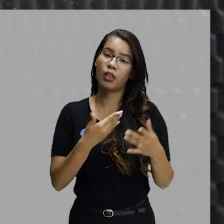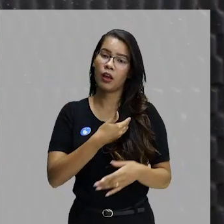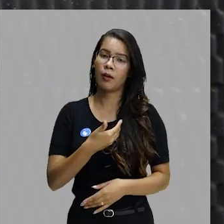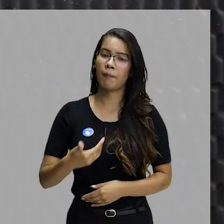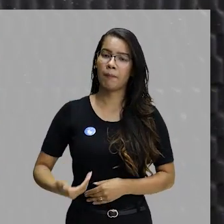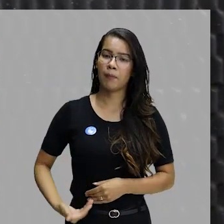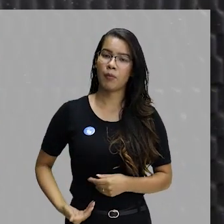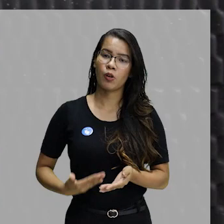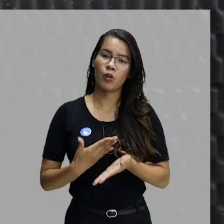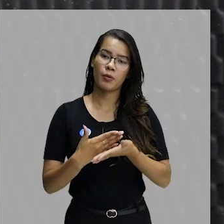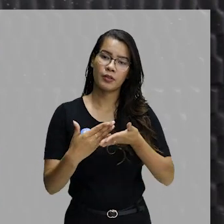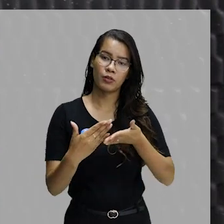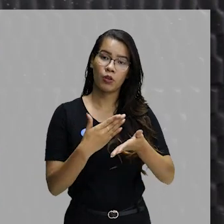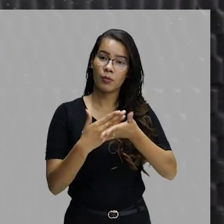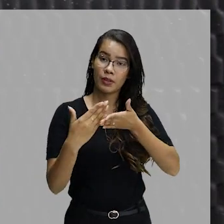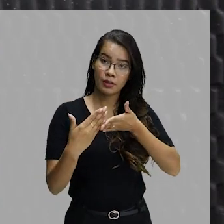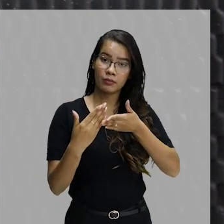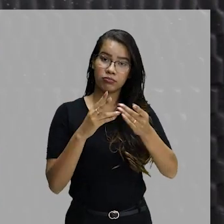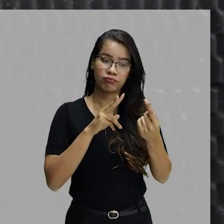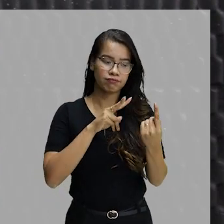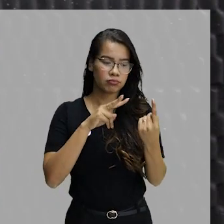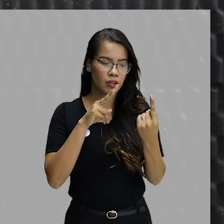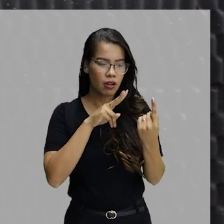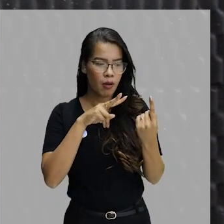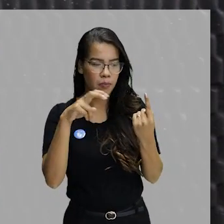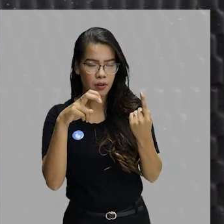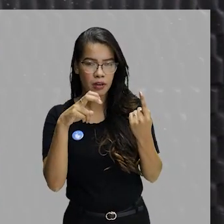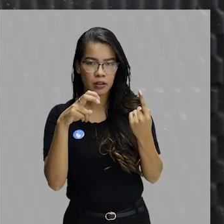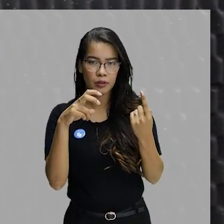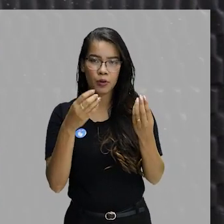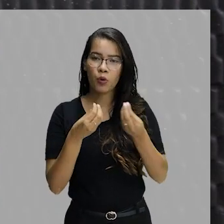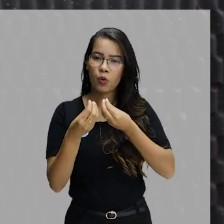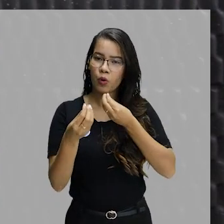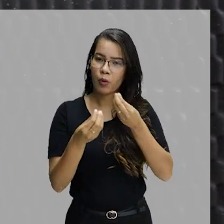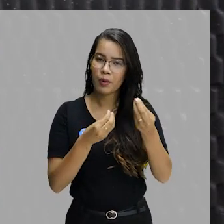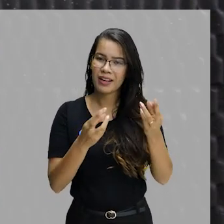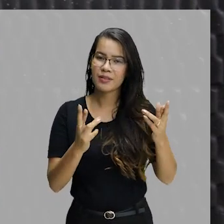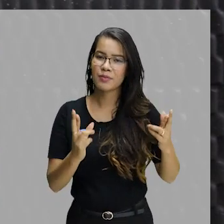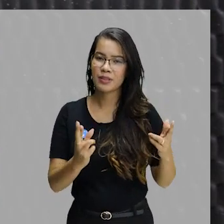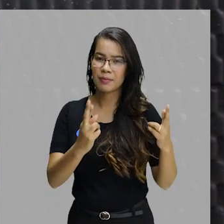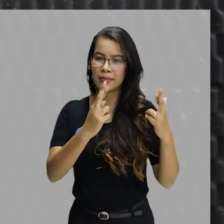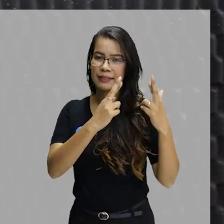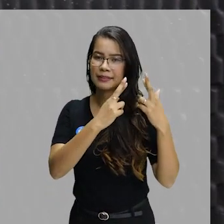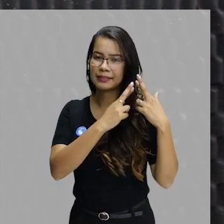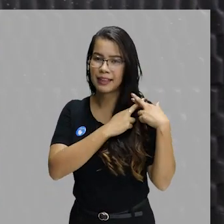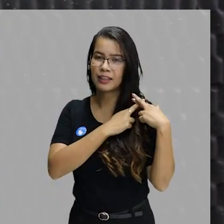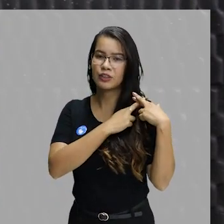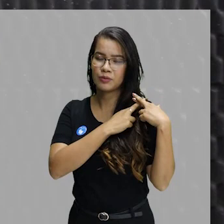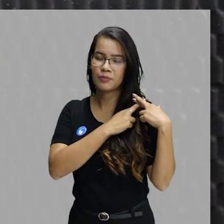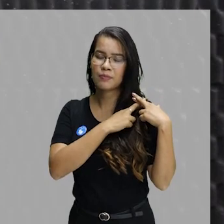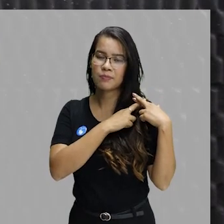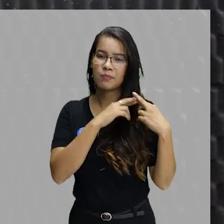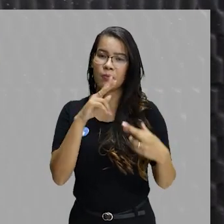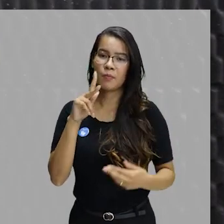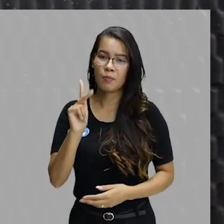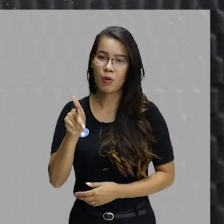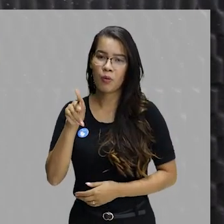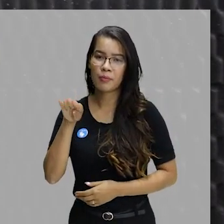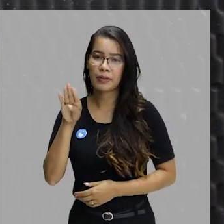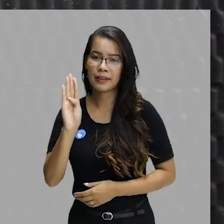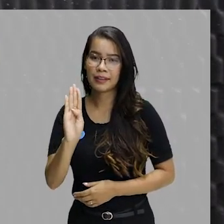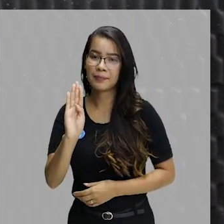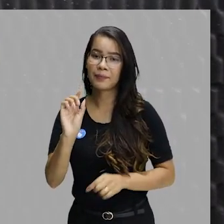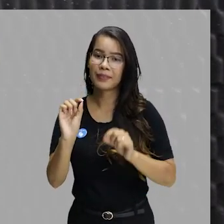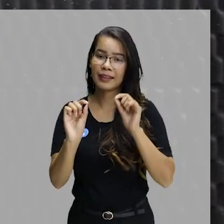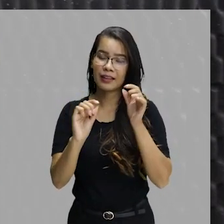dentro dessa perspectiva. Uma forma de responsabilidade pública, que é o significado de